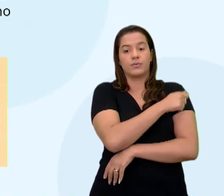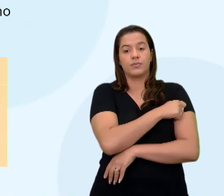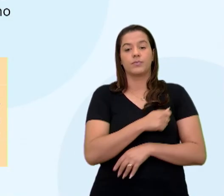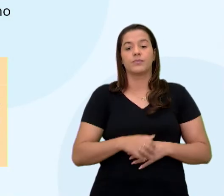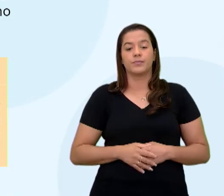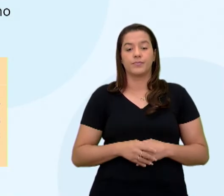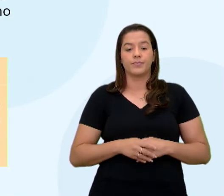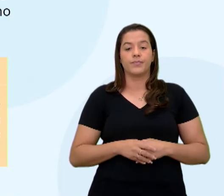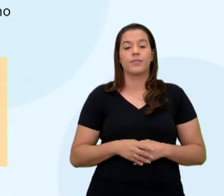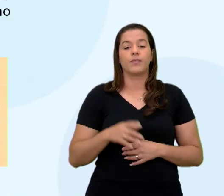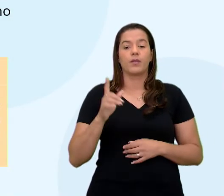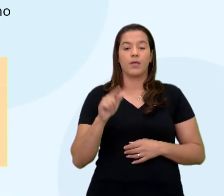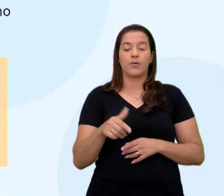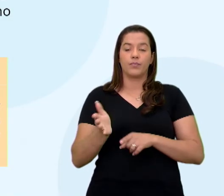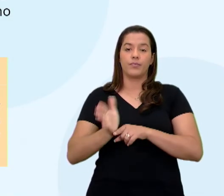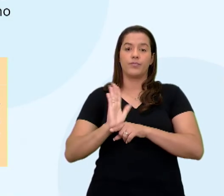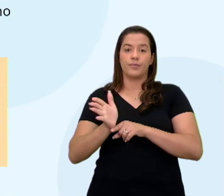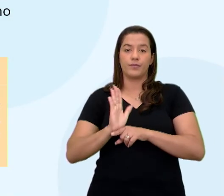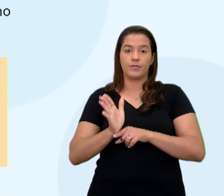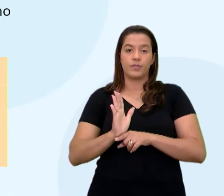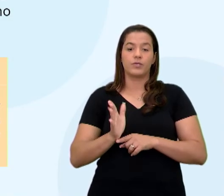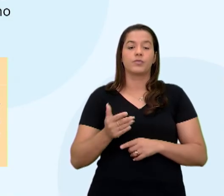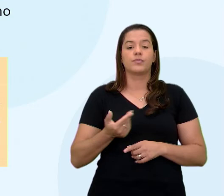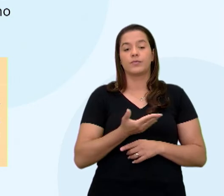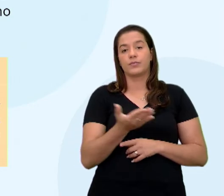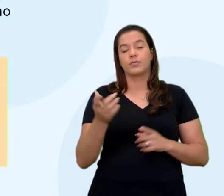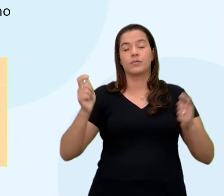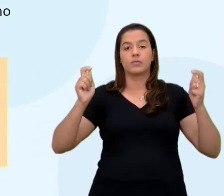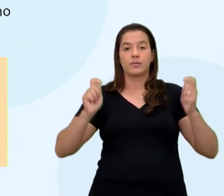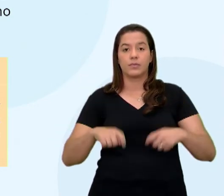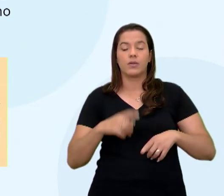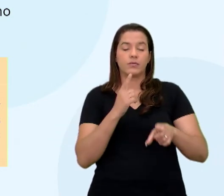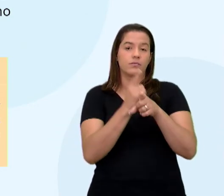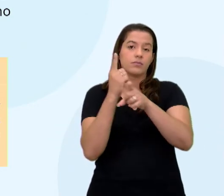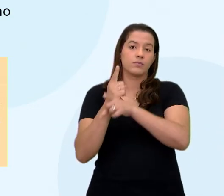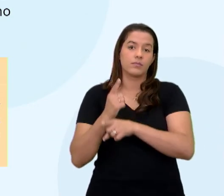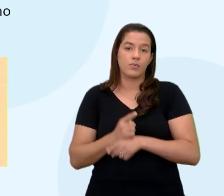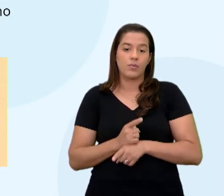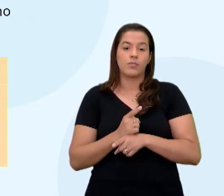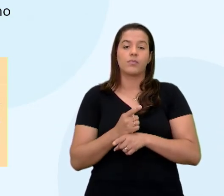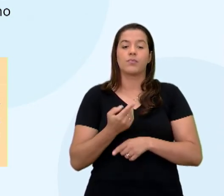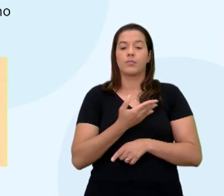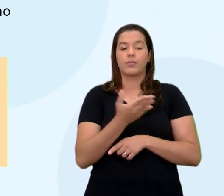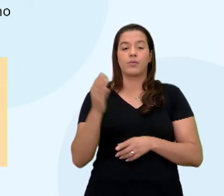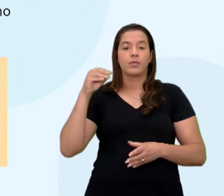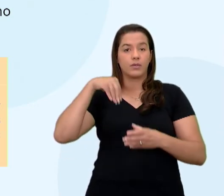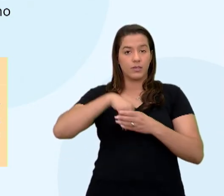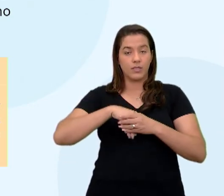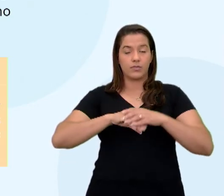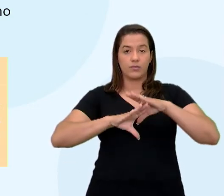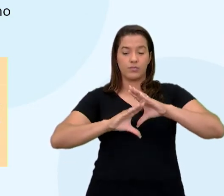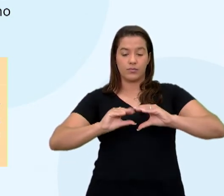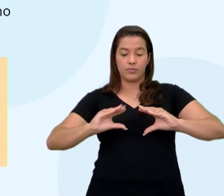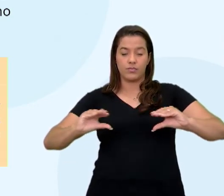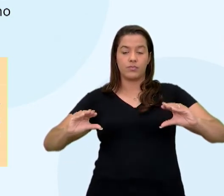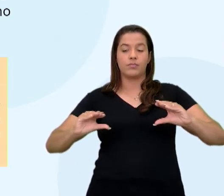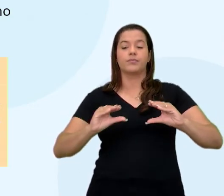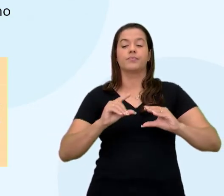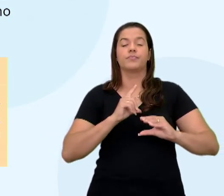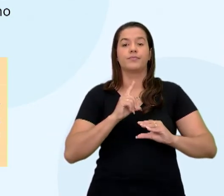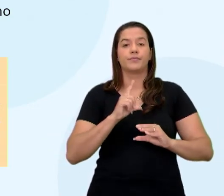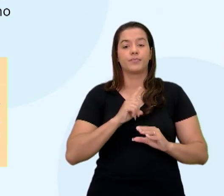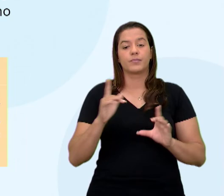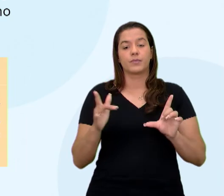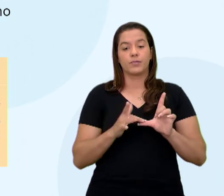deles aí é um vídeo, né, como é possível descobrir a composição do interior da Terra. Tem aí